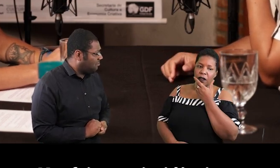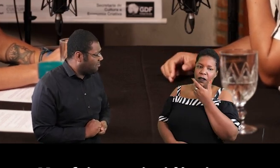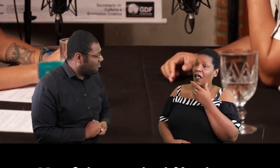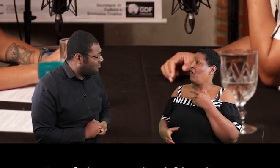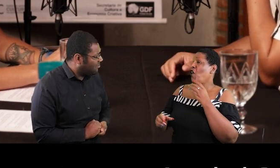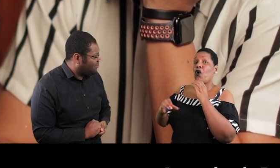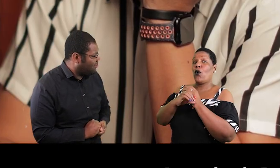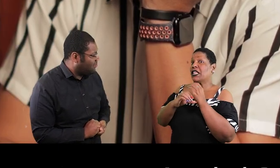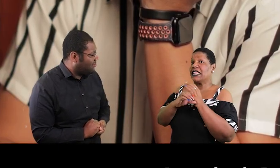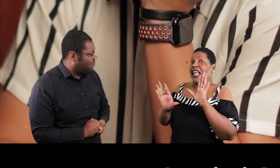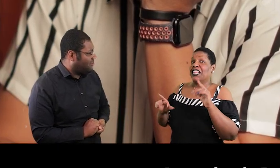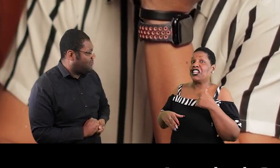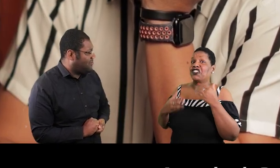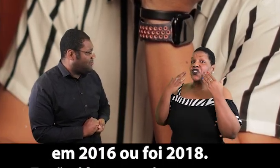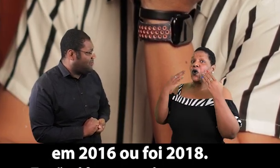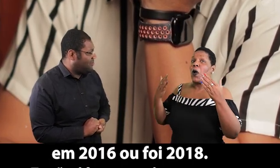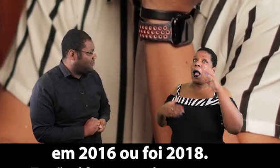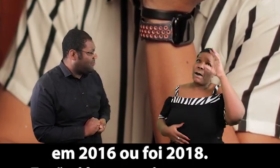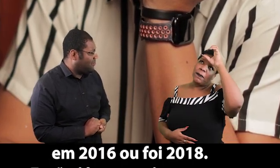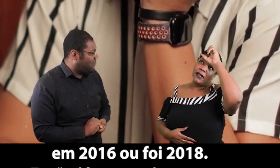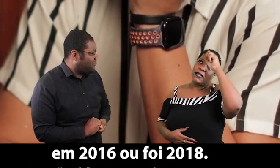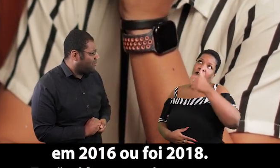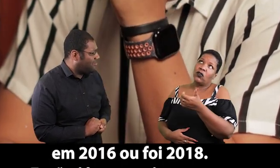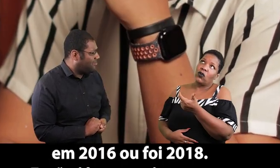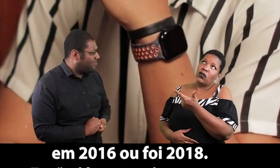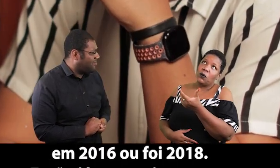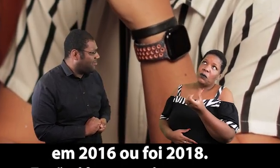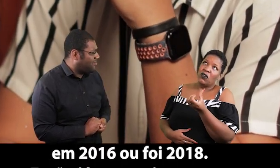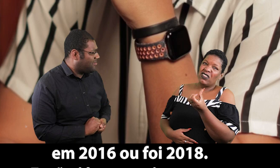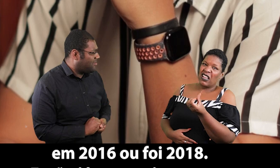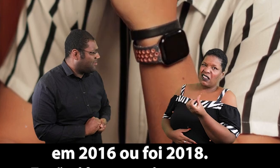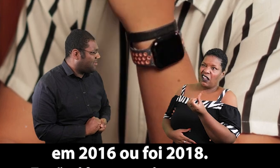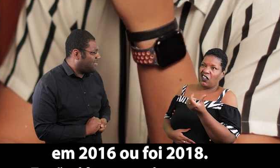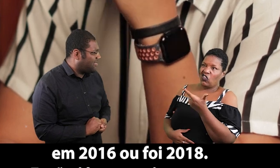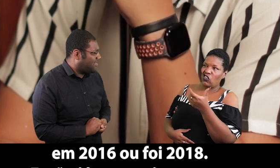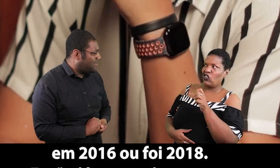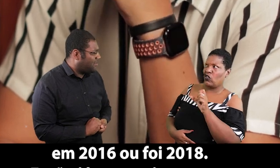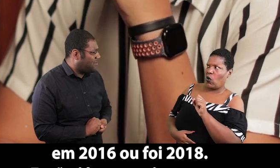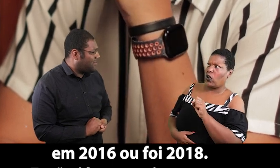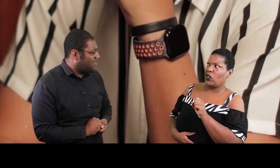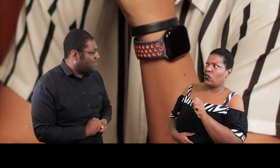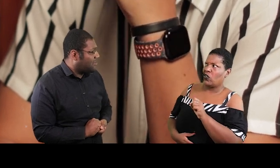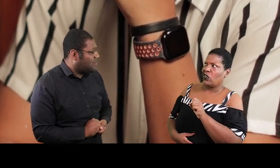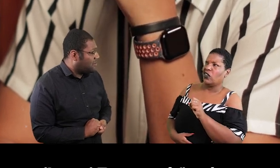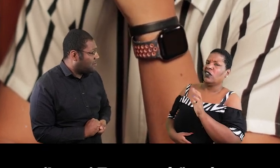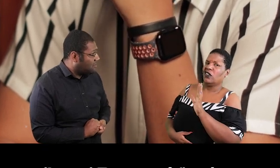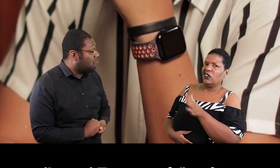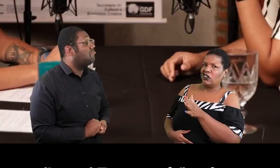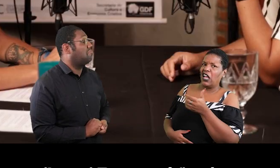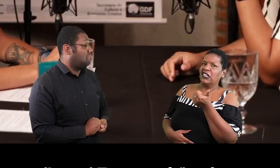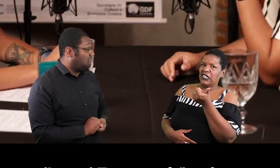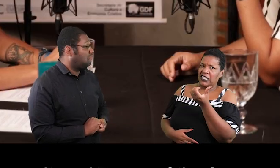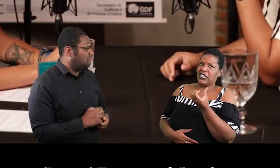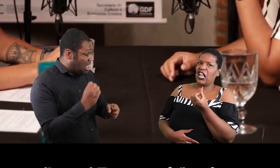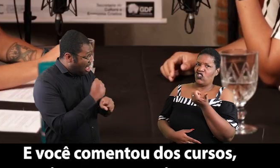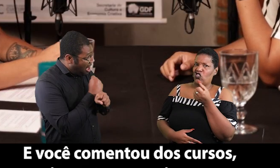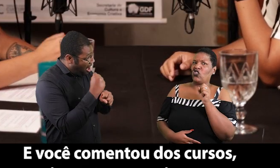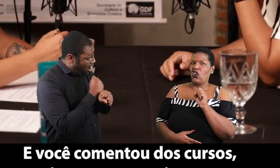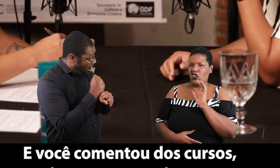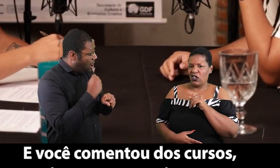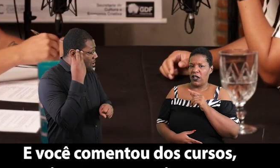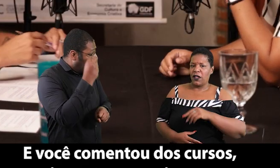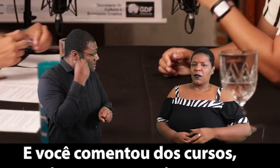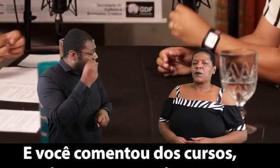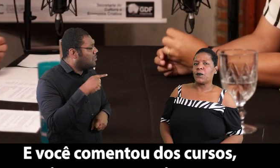por coincidência. Acho que a gente começou aprendendo percussão em 2016, ou foi 2018. Então já tem muito tempo. Já tem um chão aí. É. E